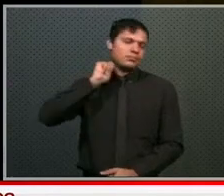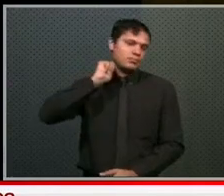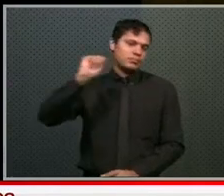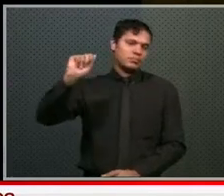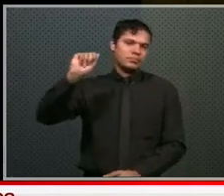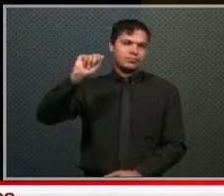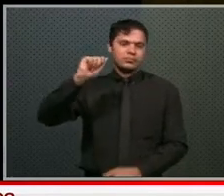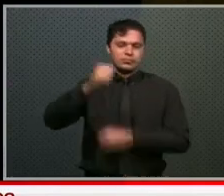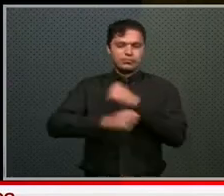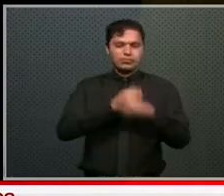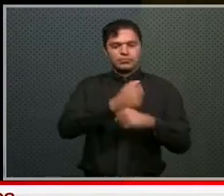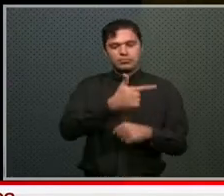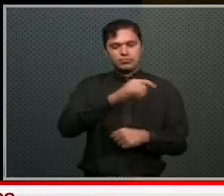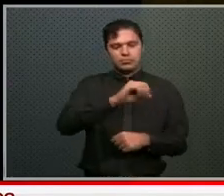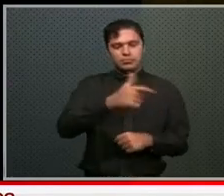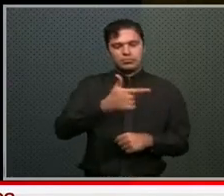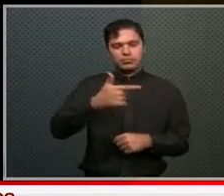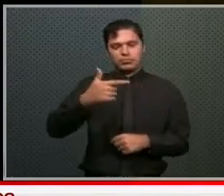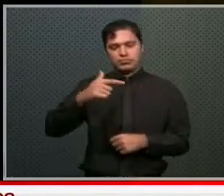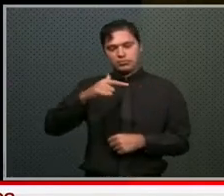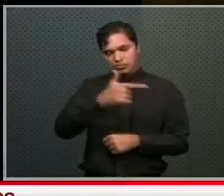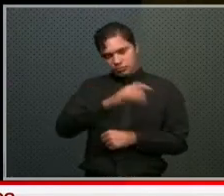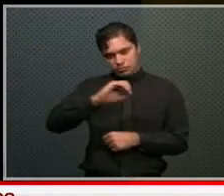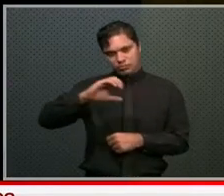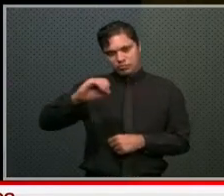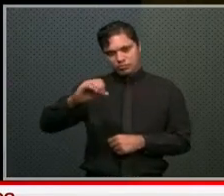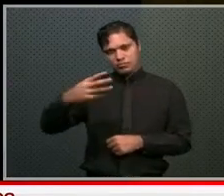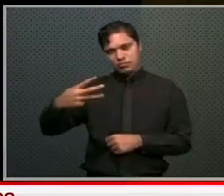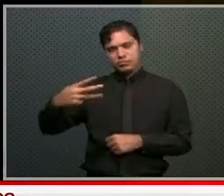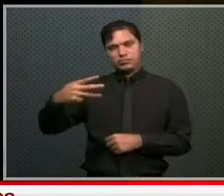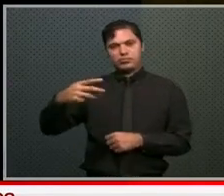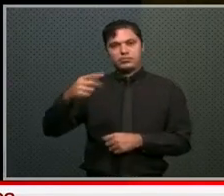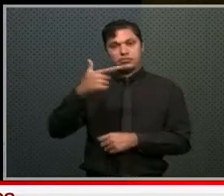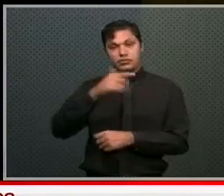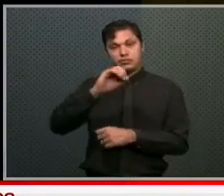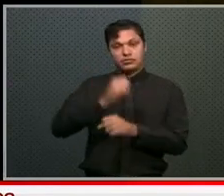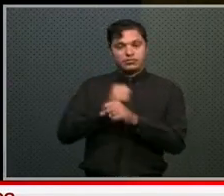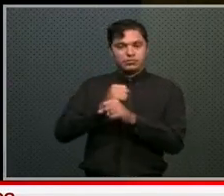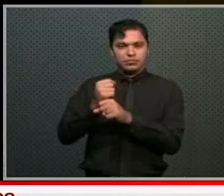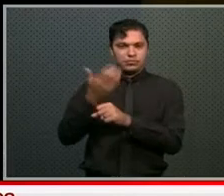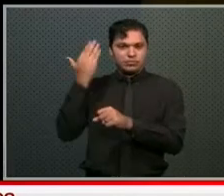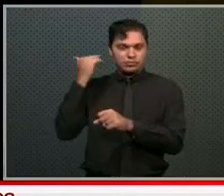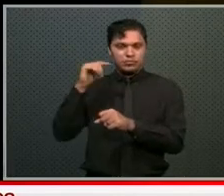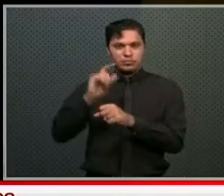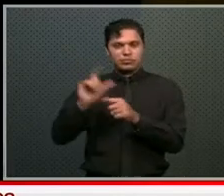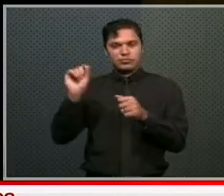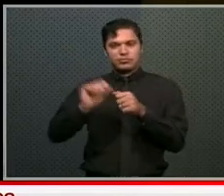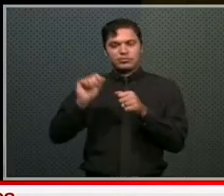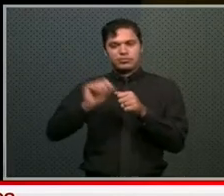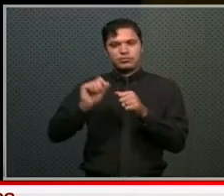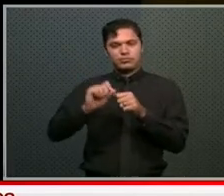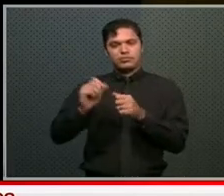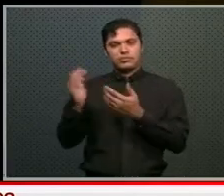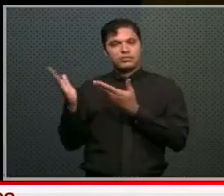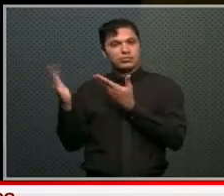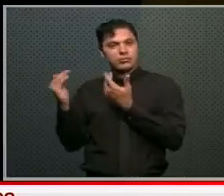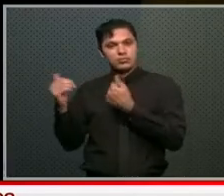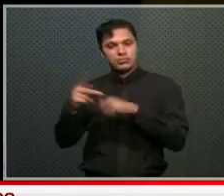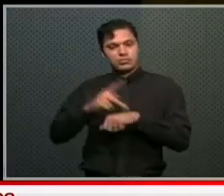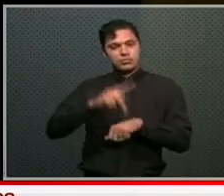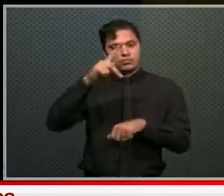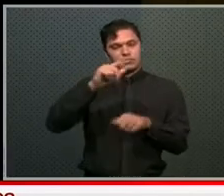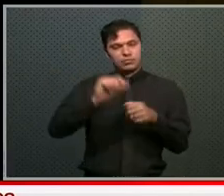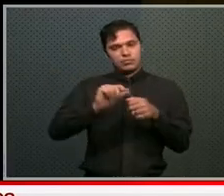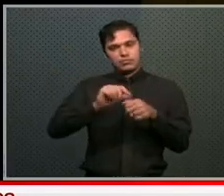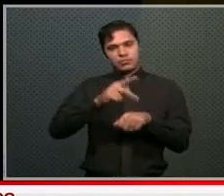2003 a exatamente 20 anos de trás ter dado a um jovem ainda pós graduando a